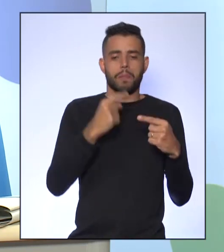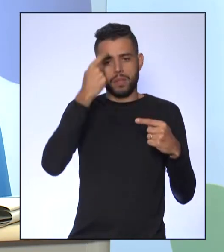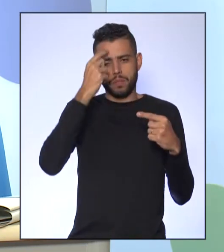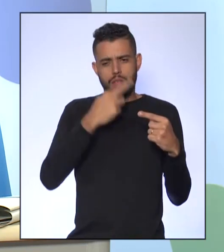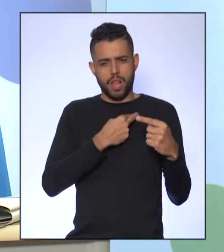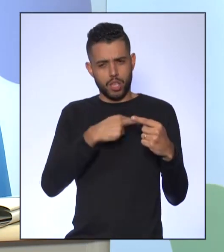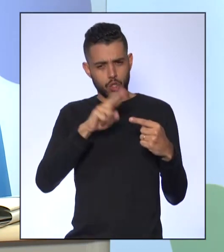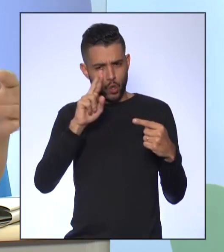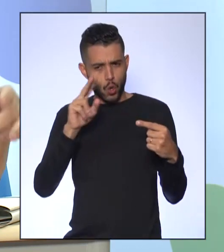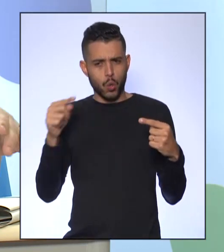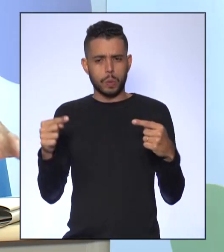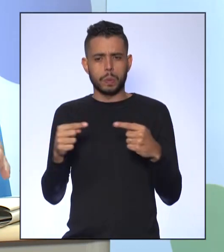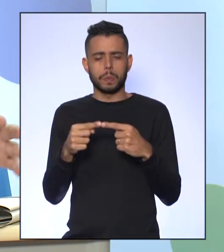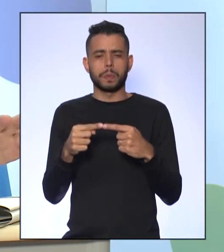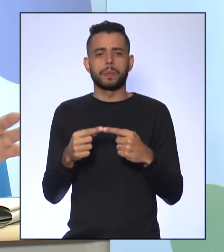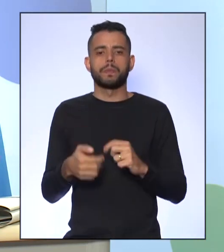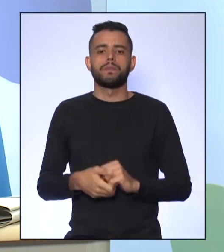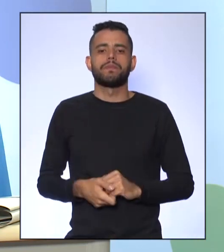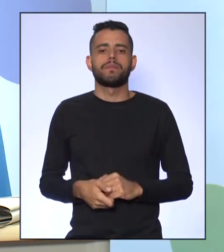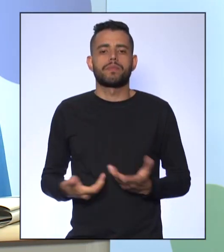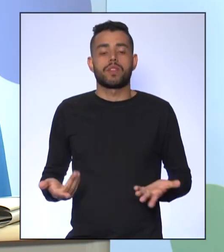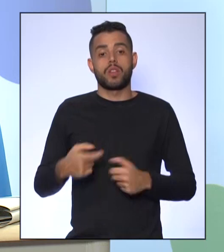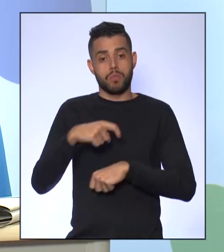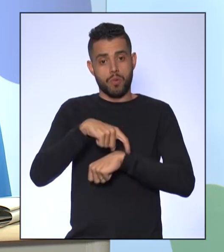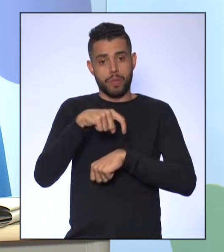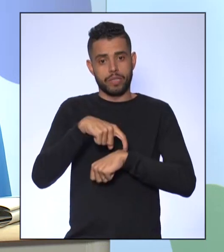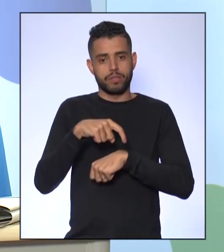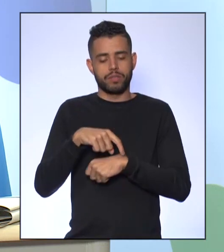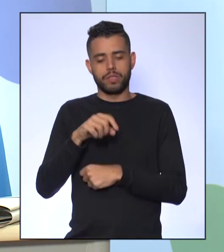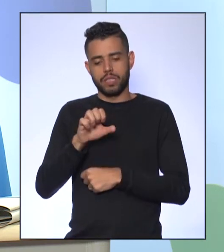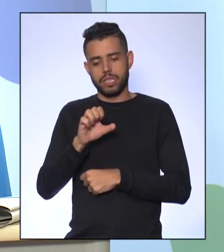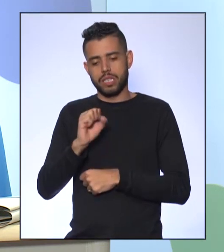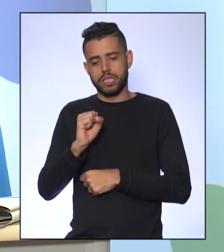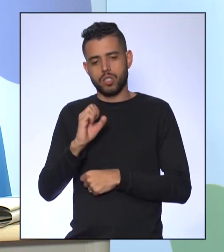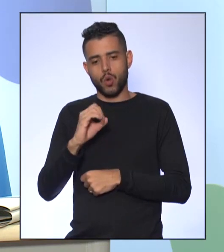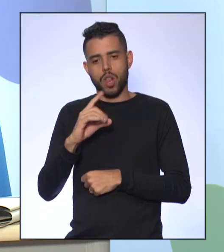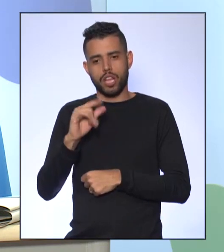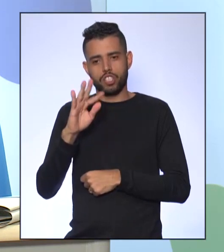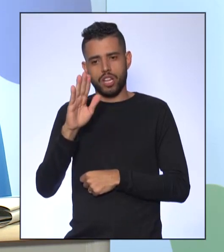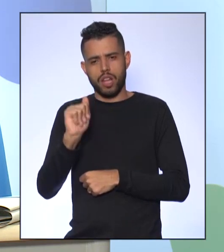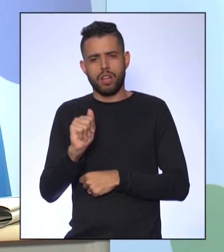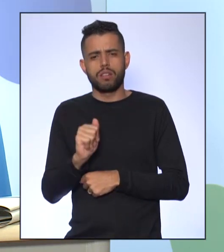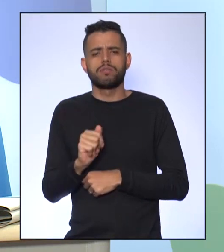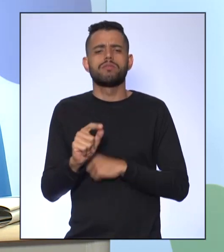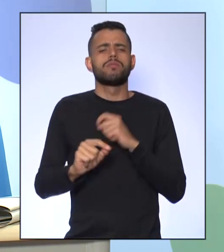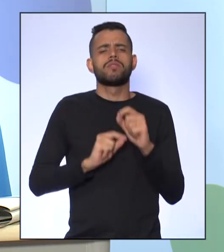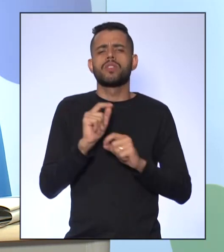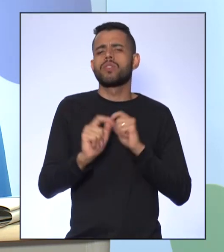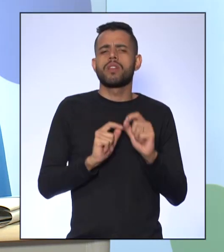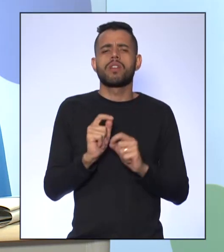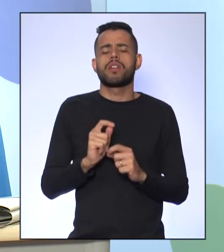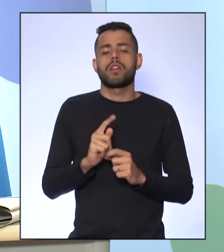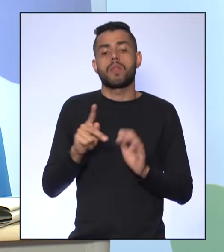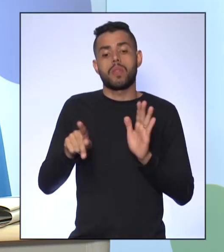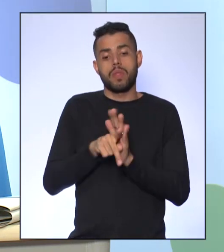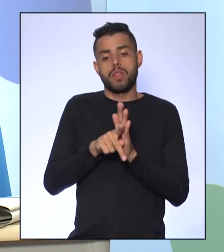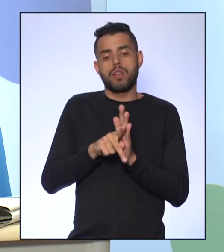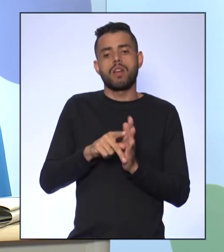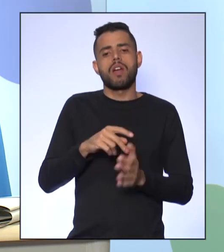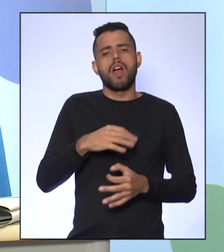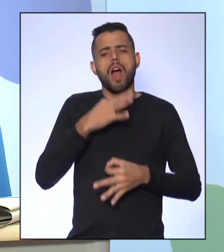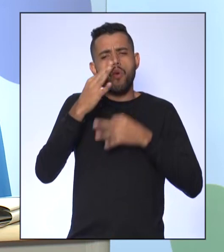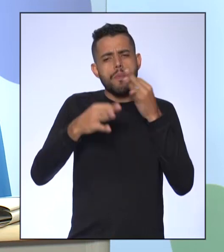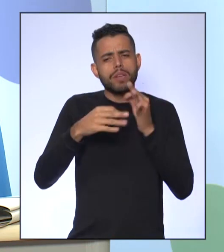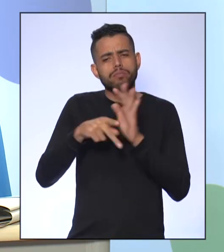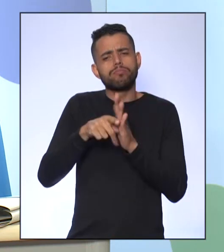Um dado importante, aqui nesse momento da patrística e da escolástica, que nós vamos ter o quê? O argumento de autoridade, né? O